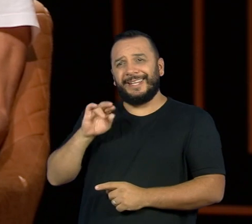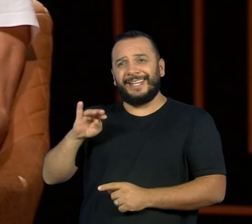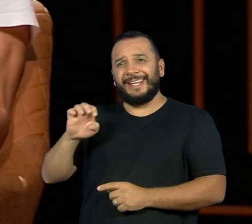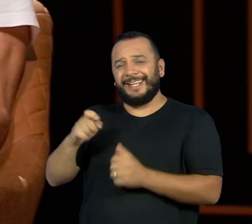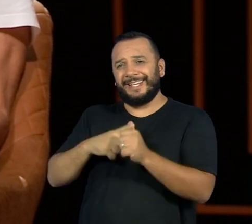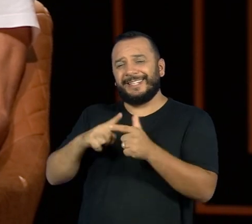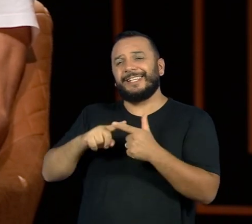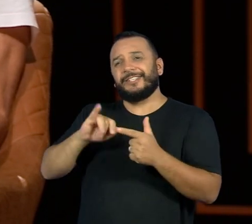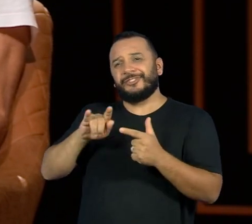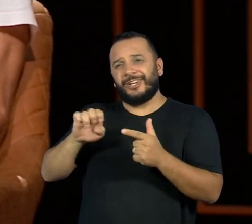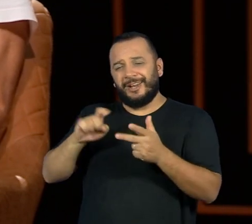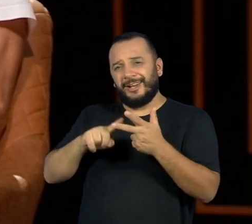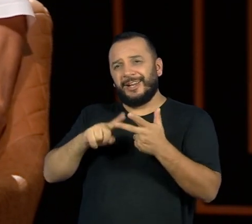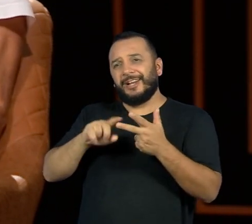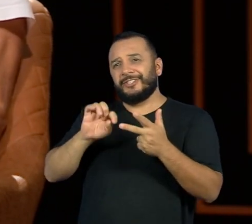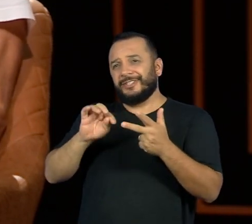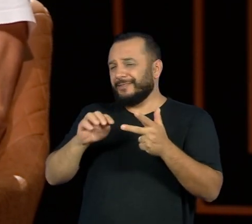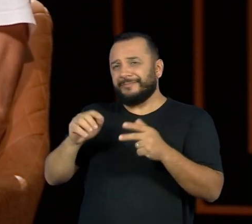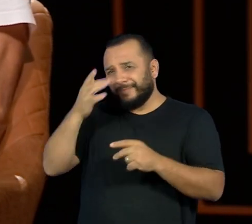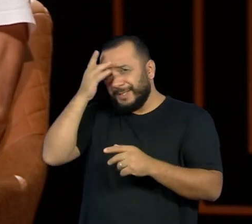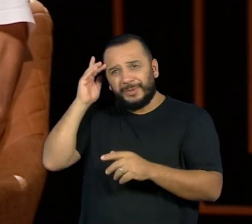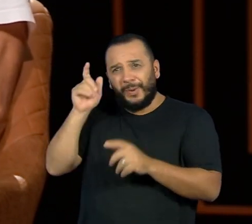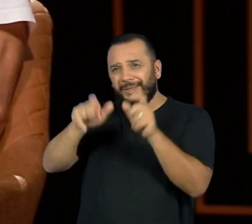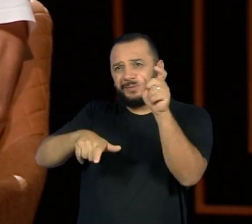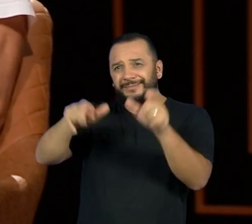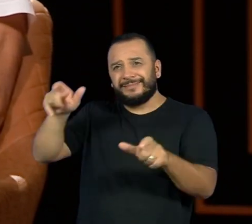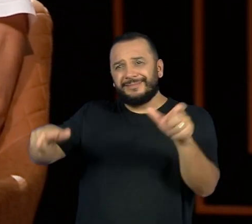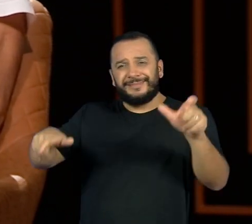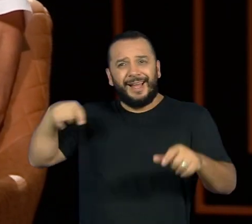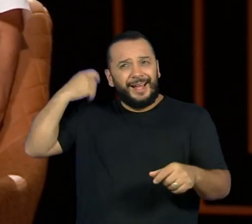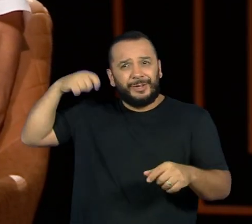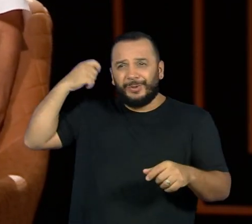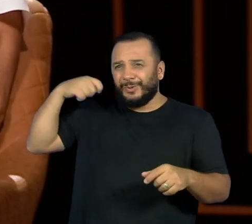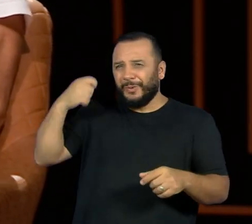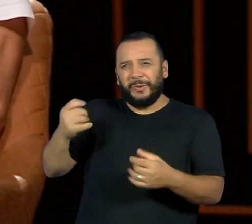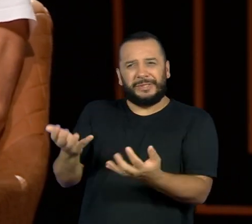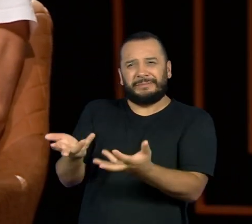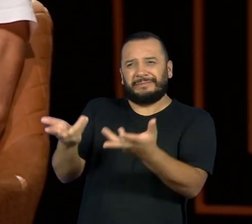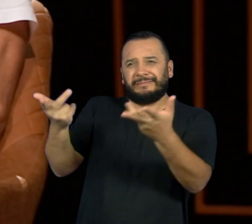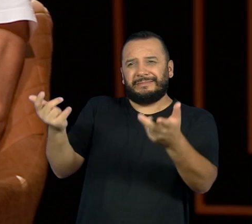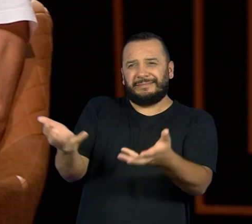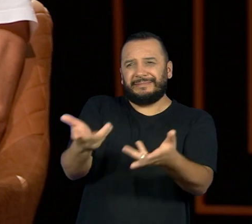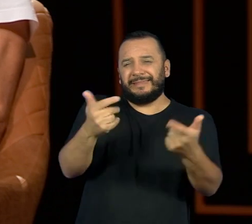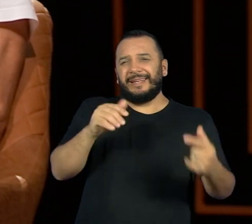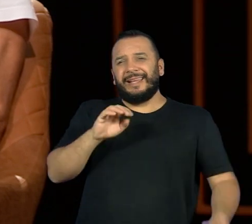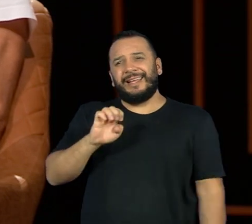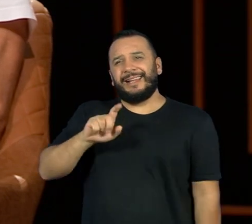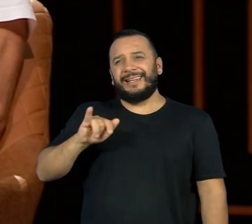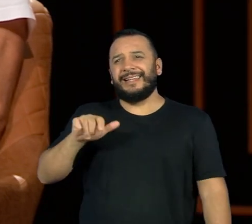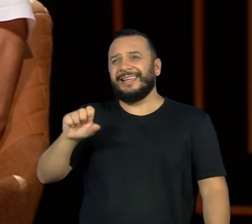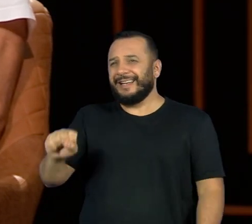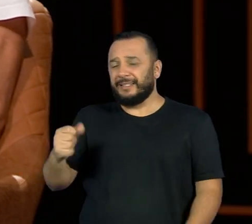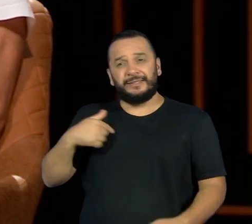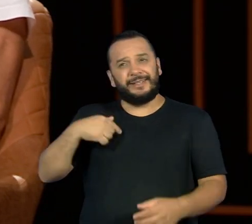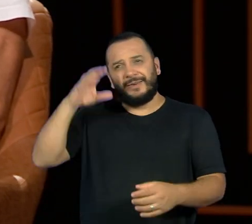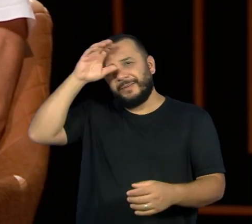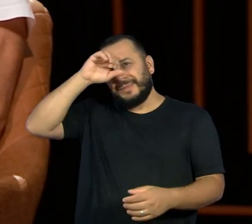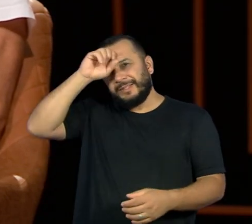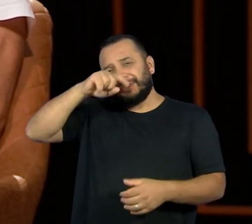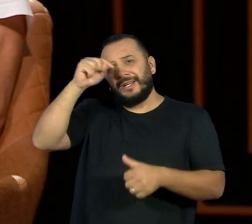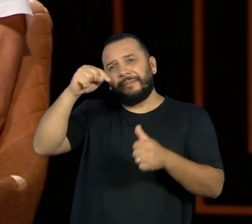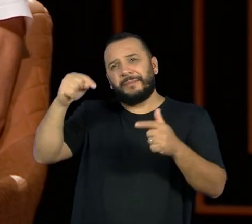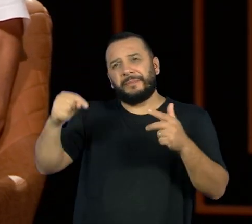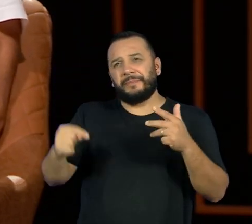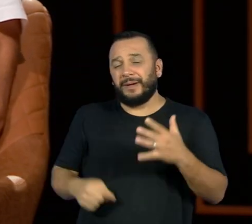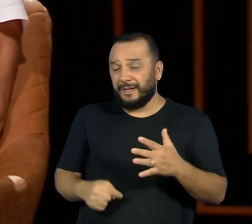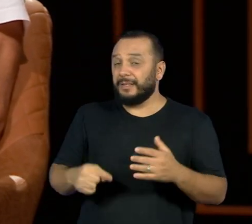Jacques Lagoa, era um elenco, só tinha gente de talento. Elias Glazer, aprendi muito com ele.